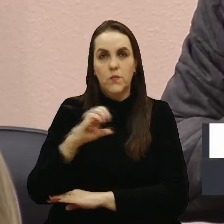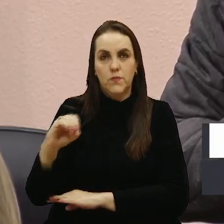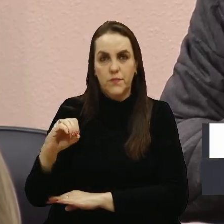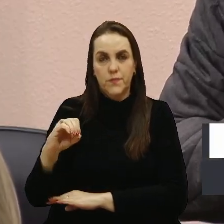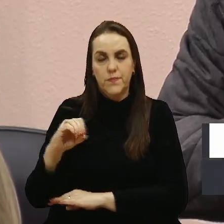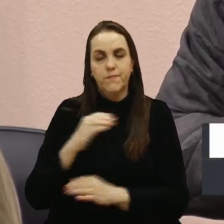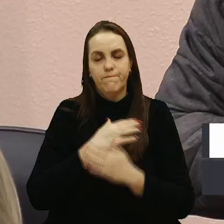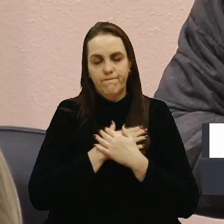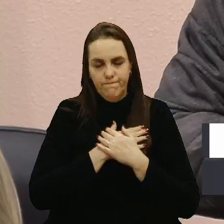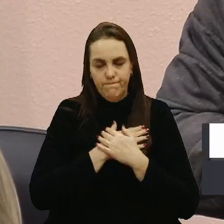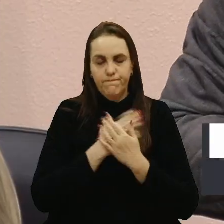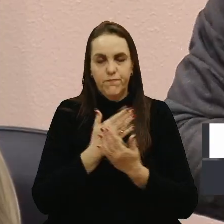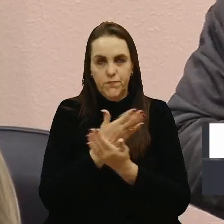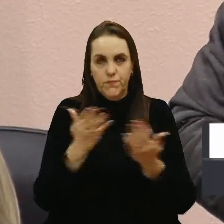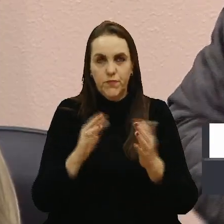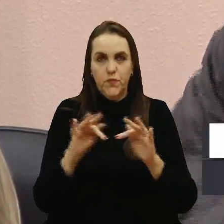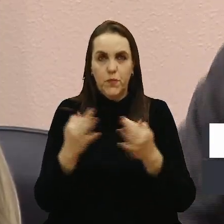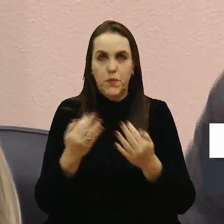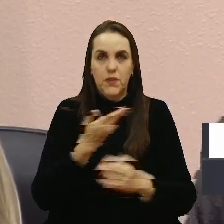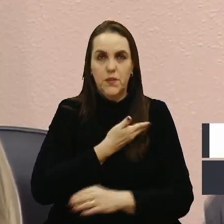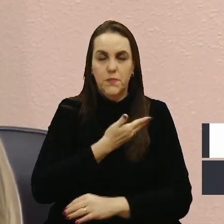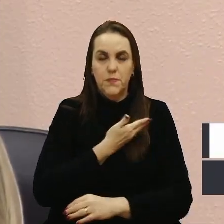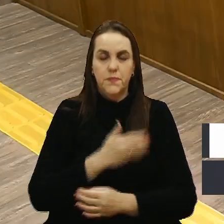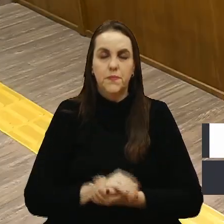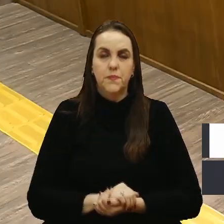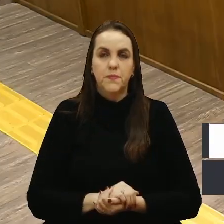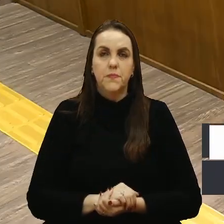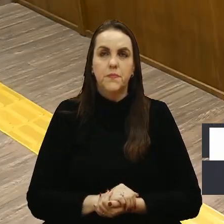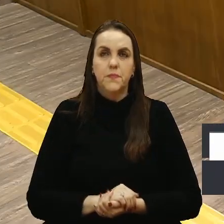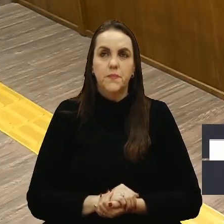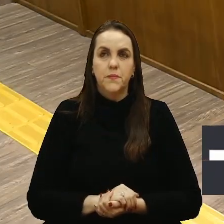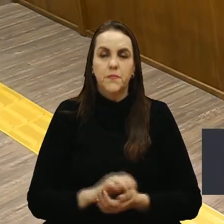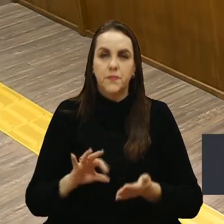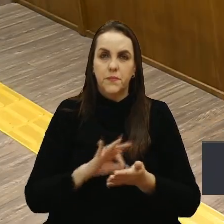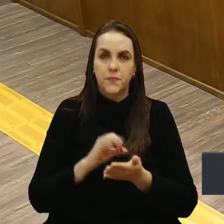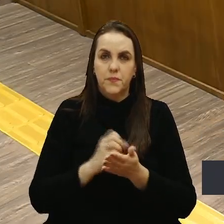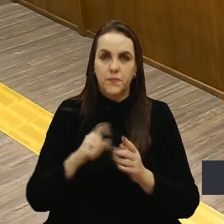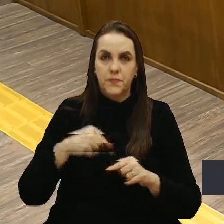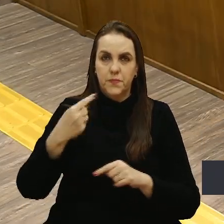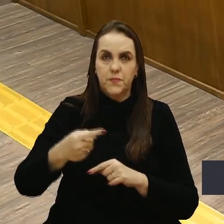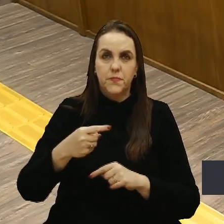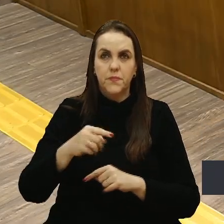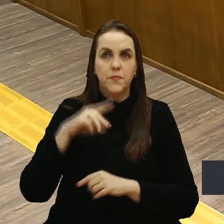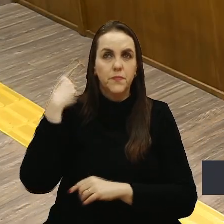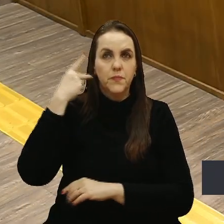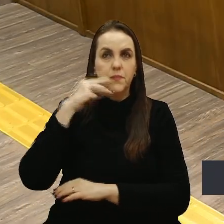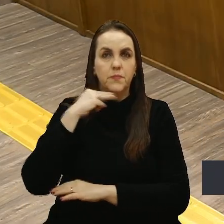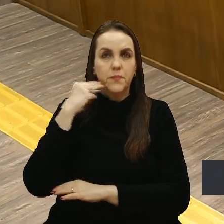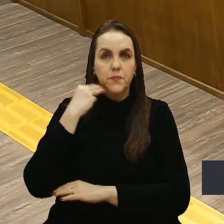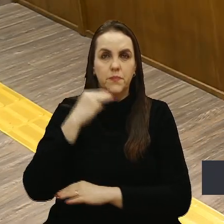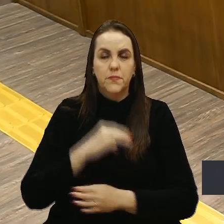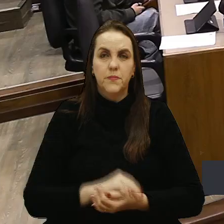dos familiares e amigos. Seria isso, presidente. Próxima inscrita, vereadora Marisol Santos.